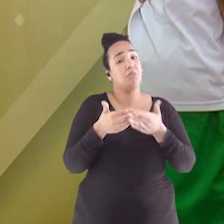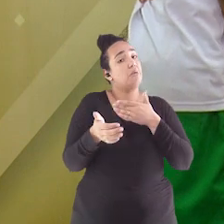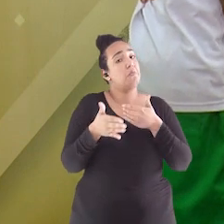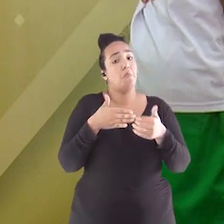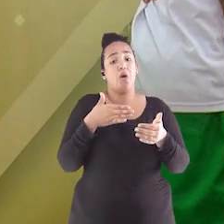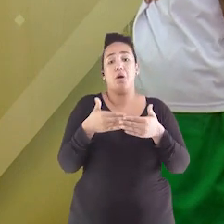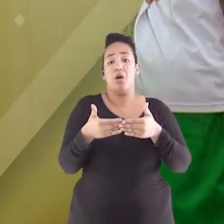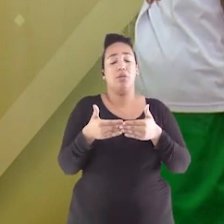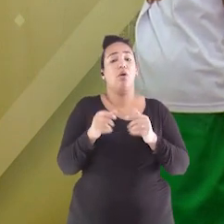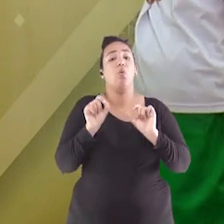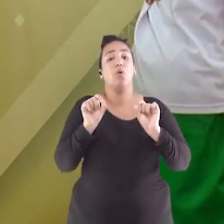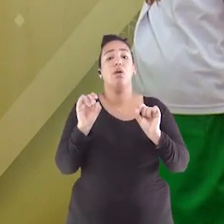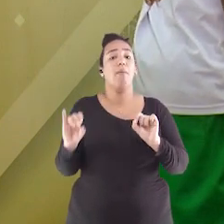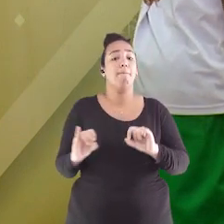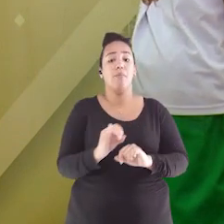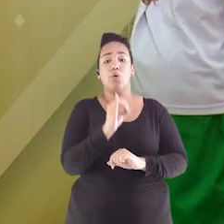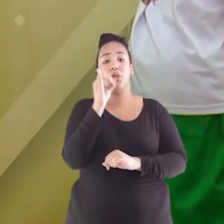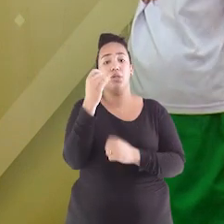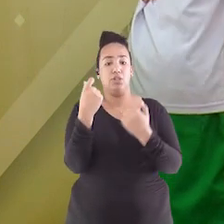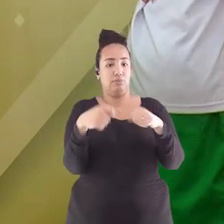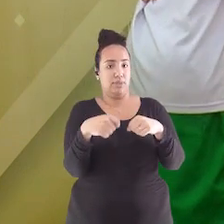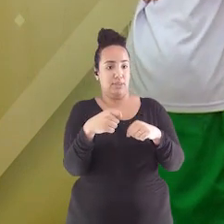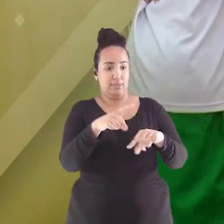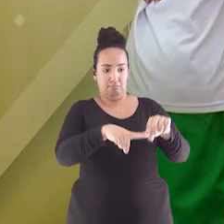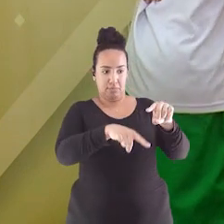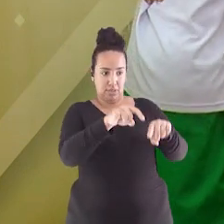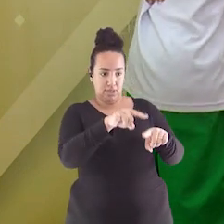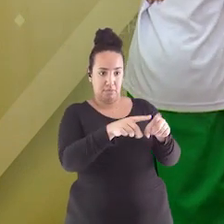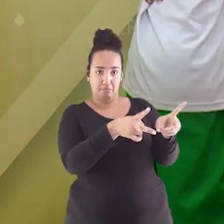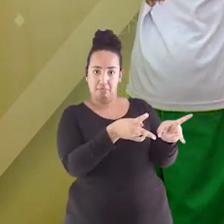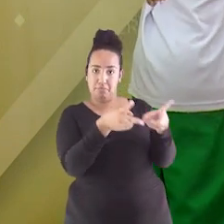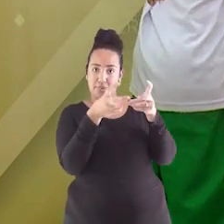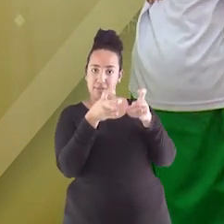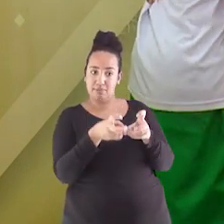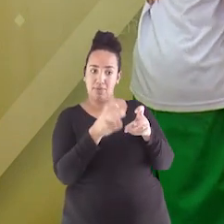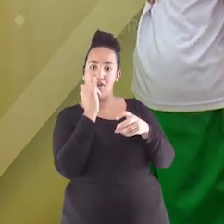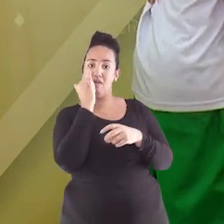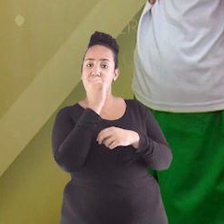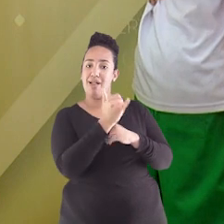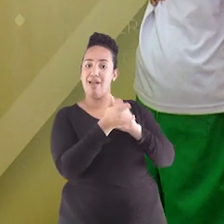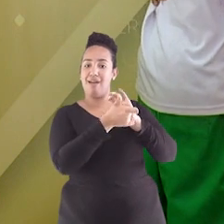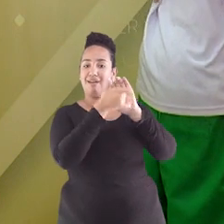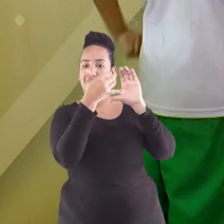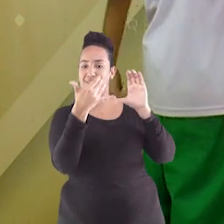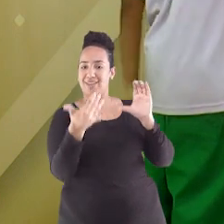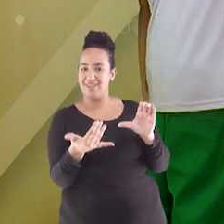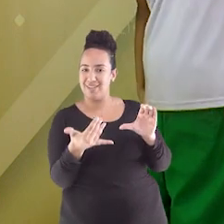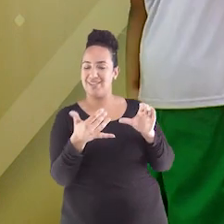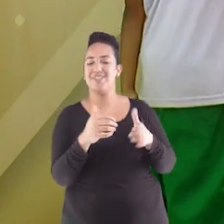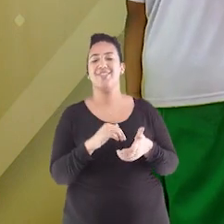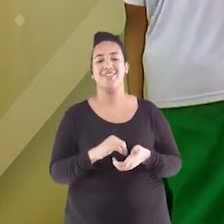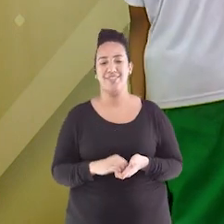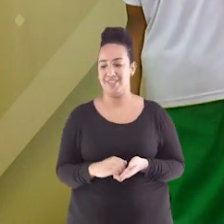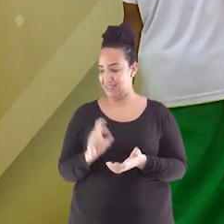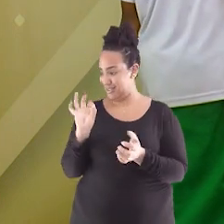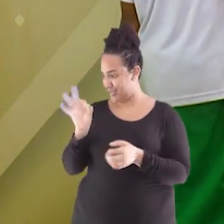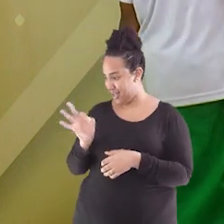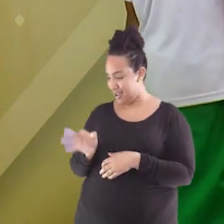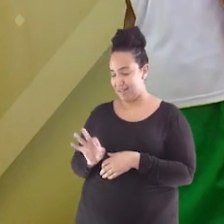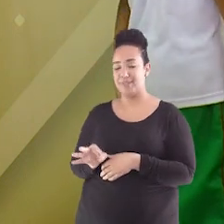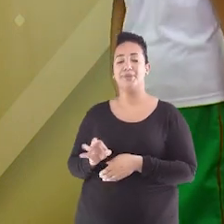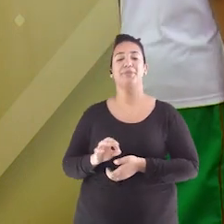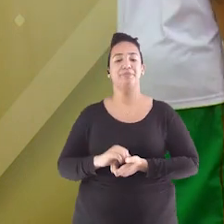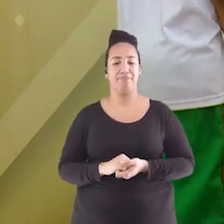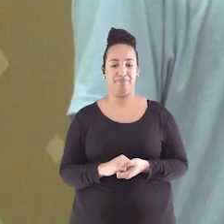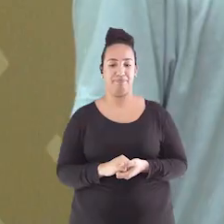O importante é a gente observar o objeto e dar as características, como nós fizemos. Não é isso?